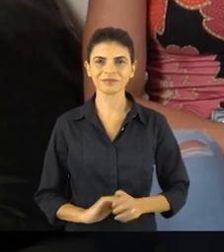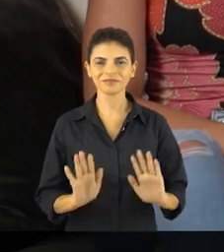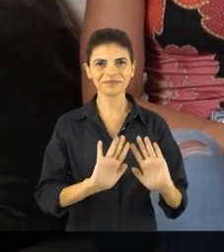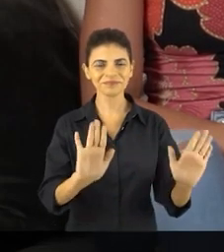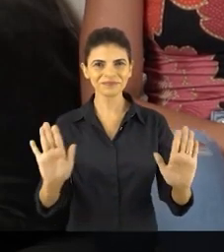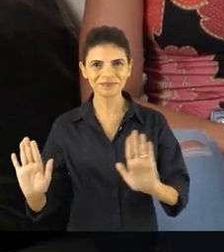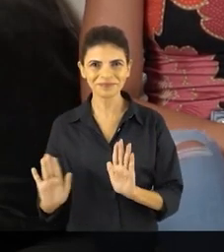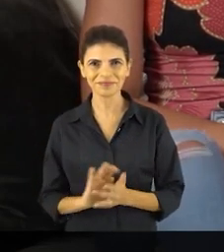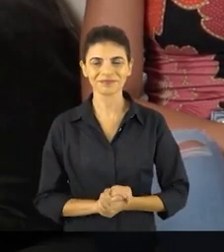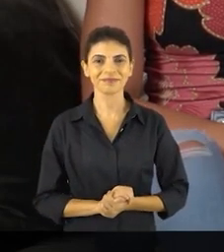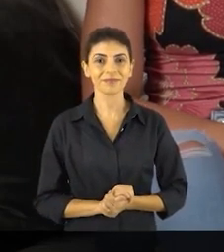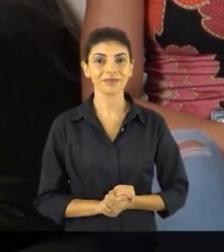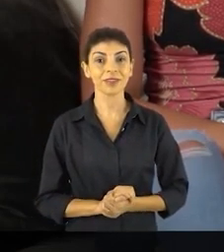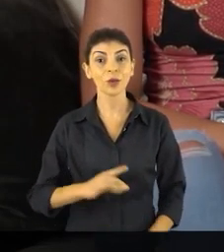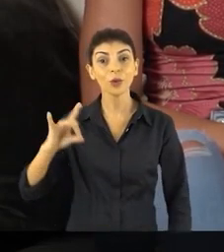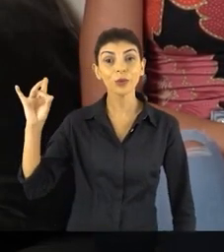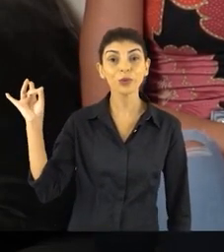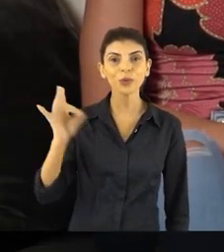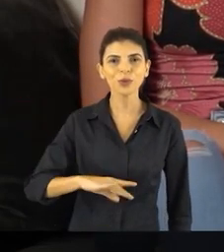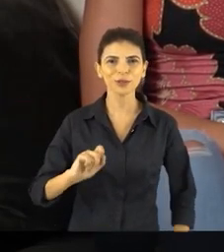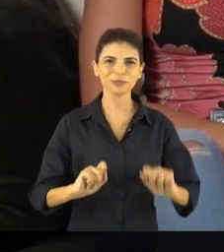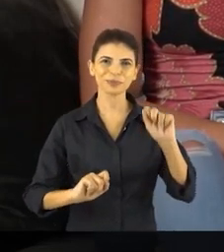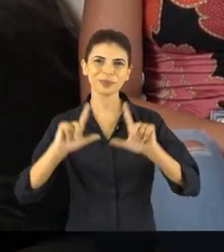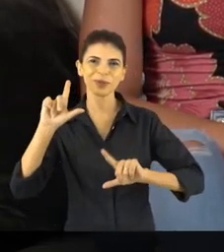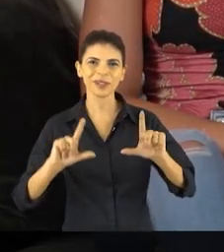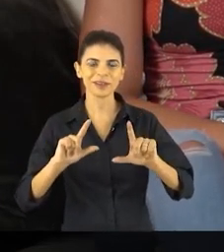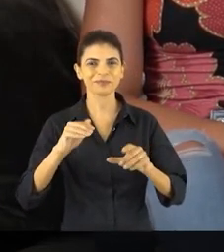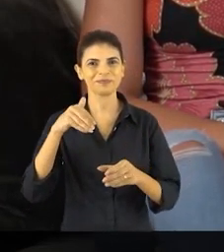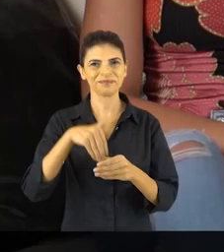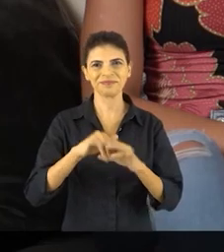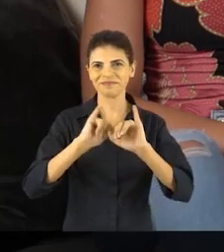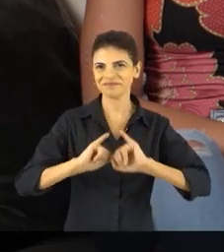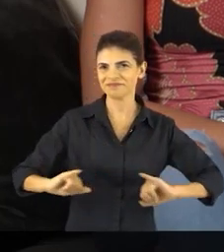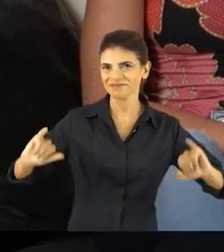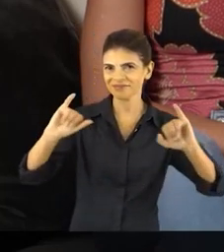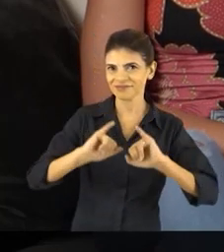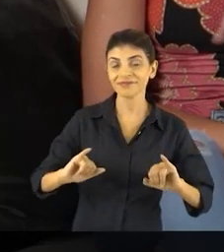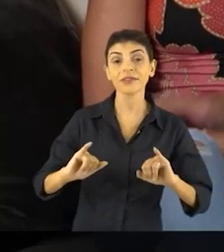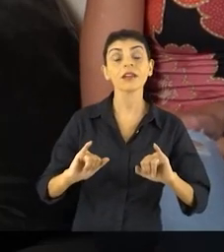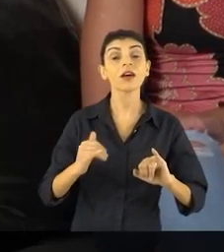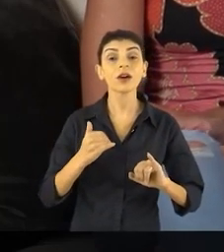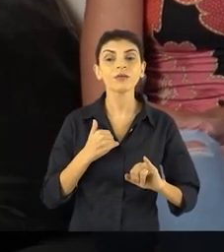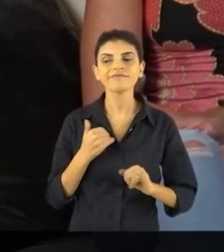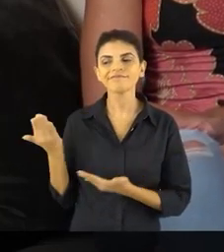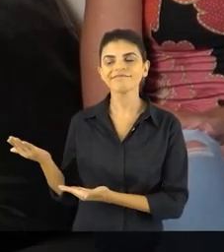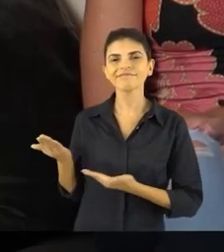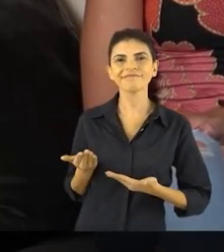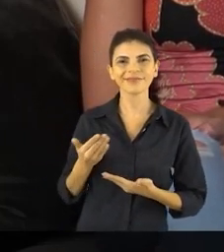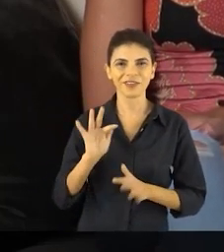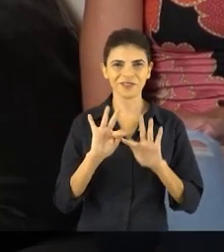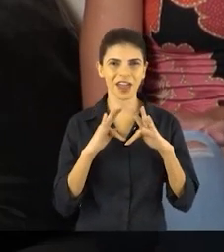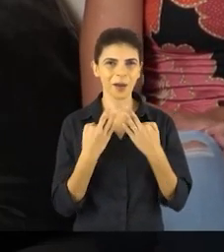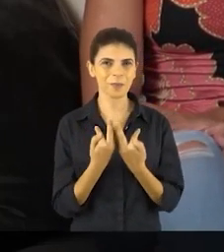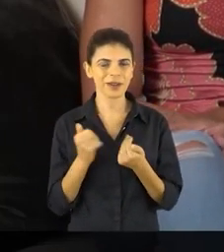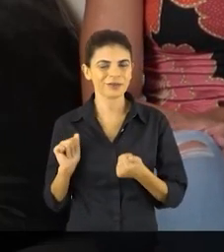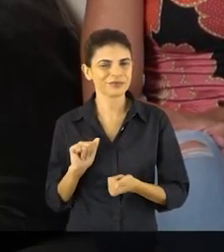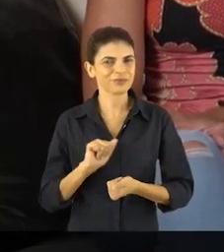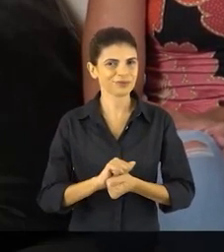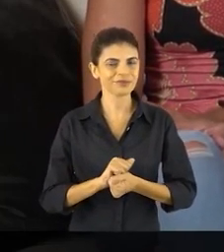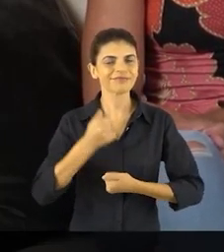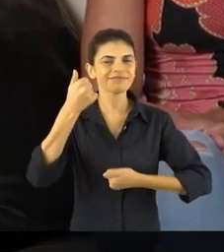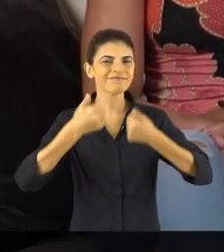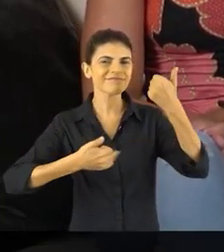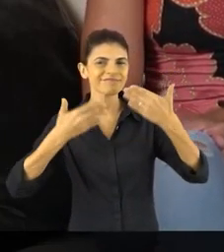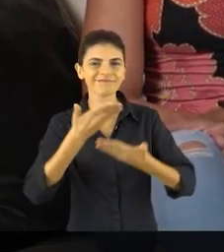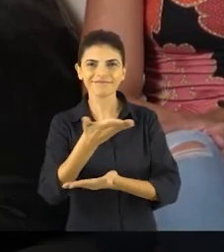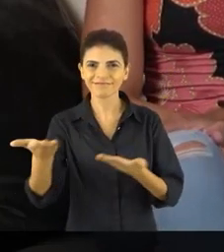Oi, pessoal! Hoje é o último programa do horário eleitoral e resolvi gravar aqui em casa com a minha família, para falar com você e